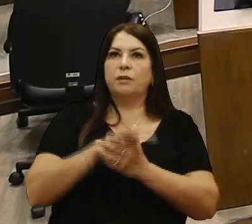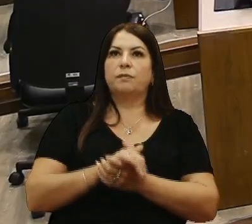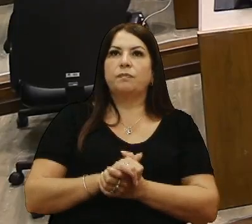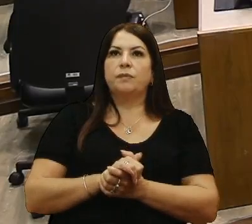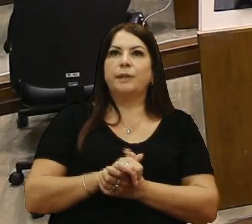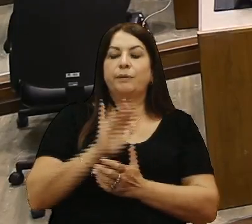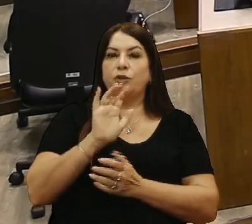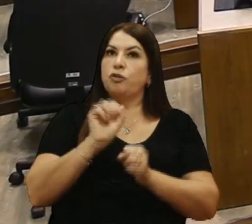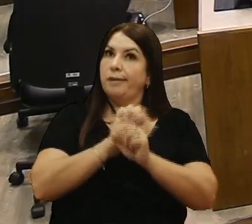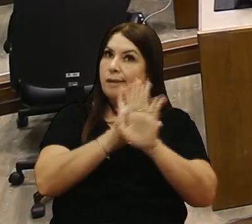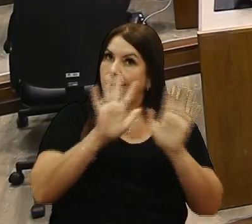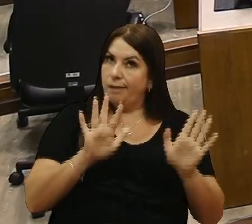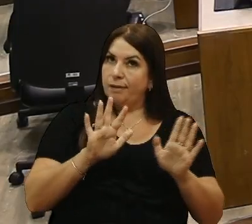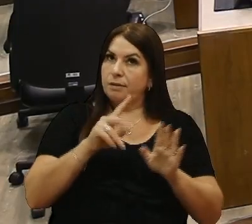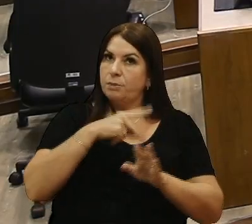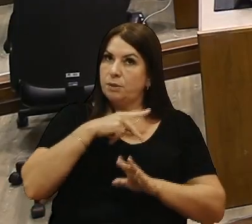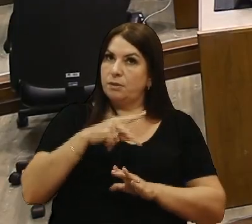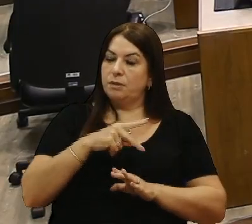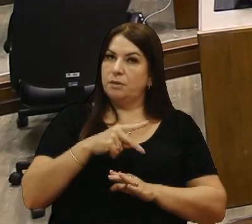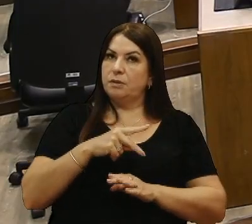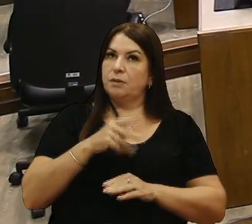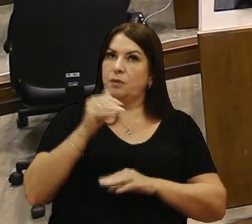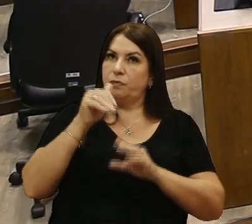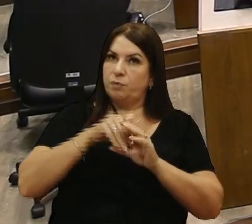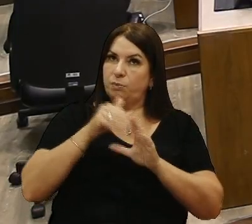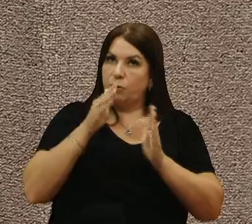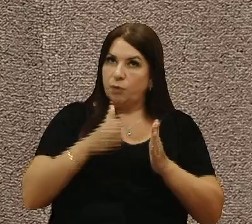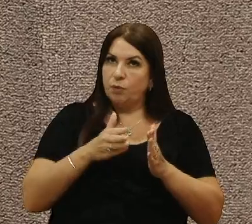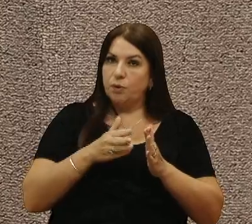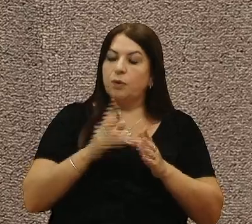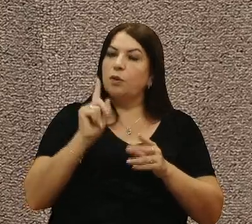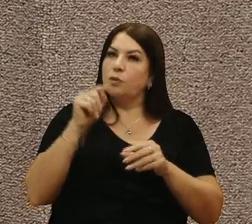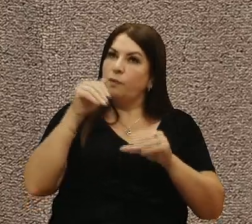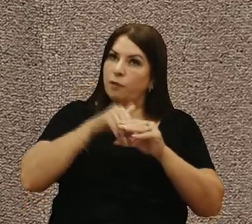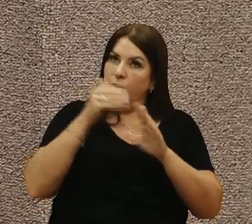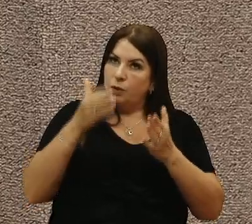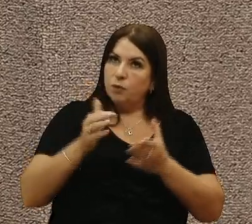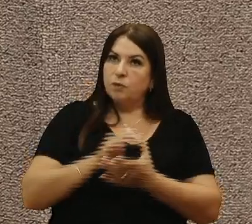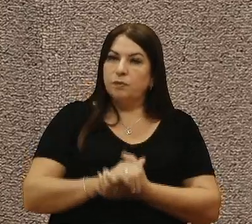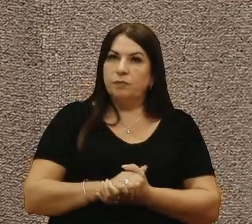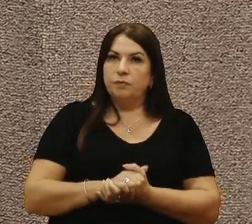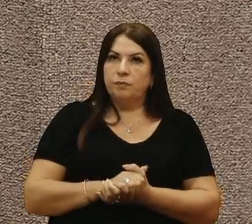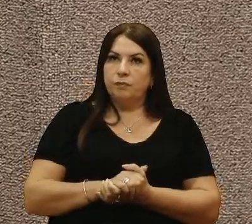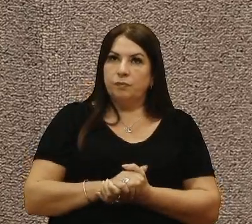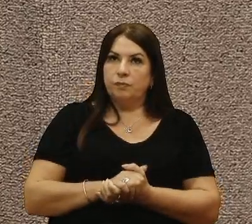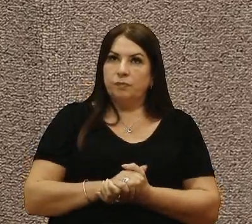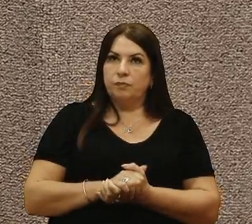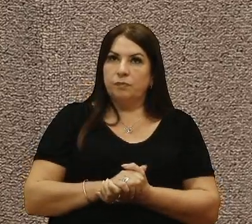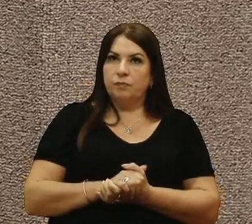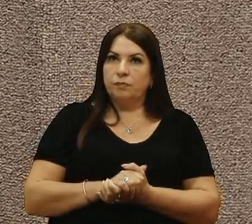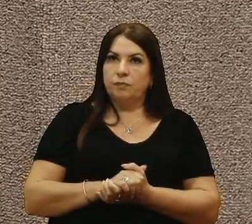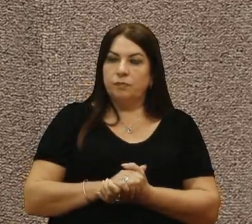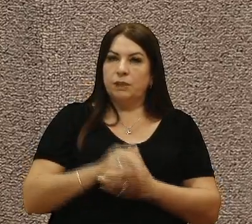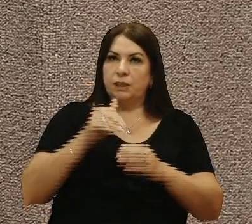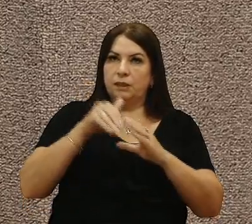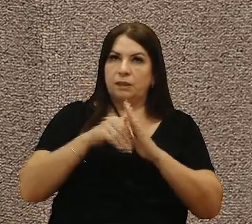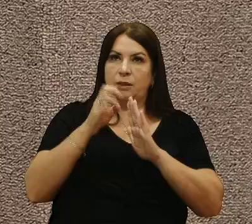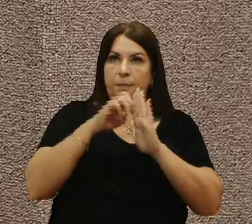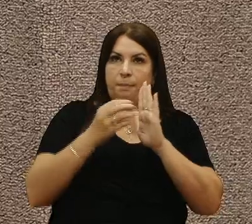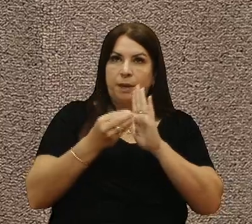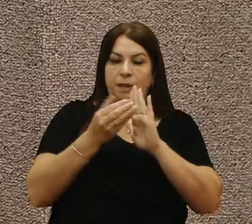e eu queria deixar claro, presidente, o que nós apreciamos agora. Nós apreciamos, dentro de uma